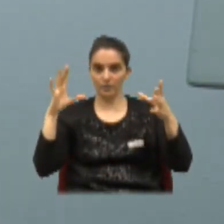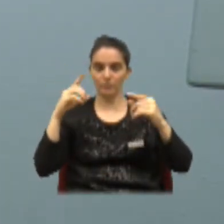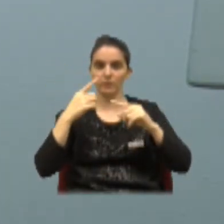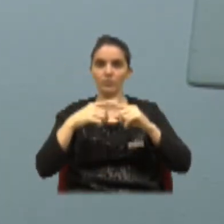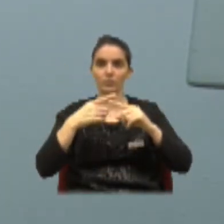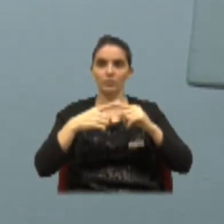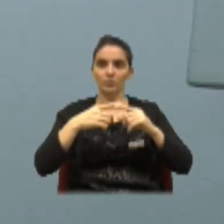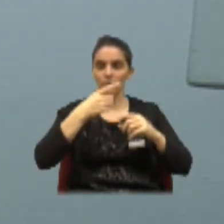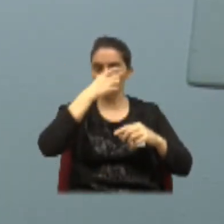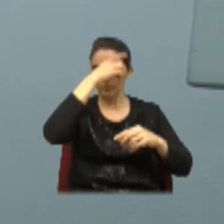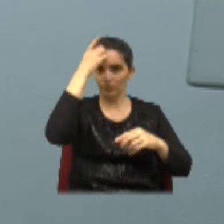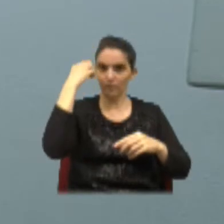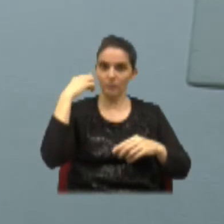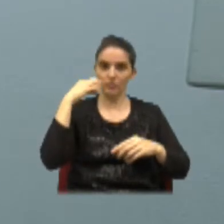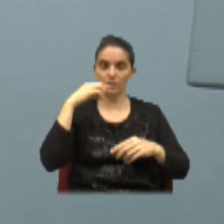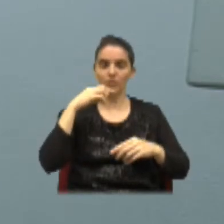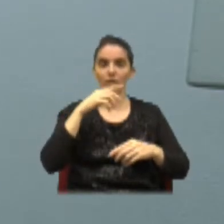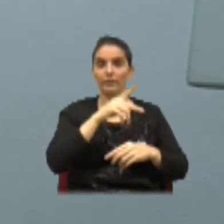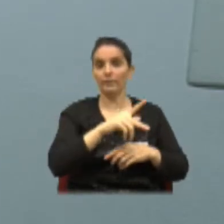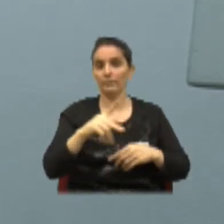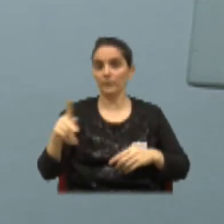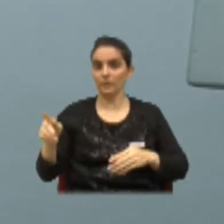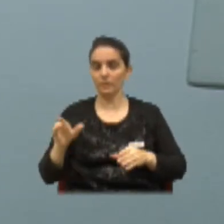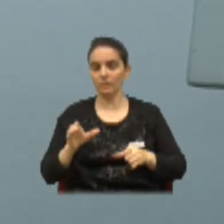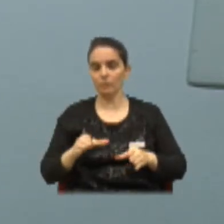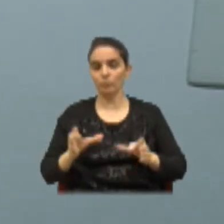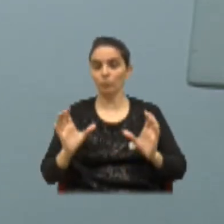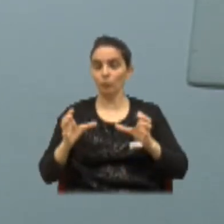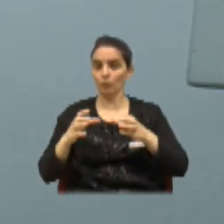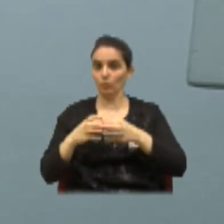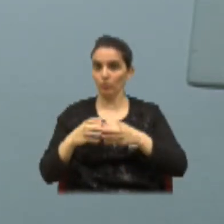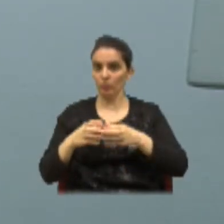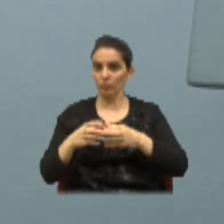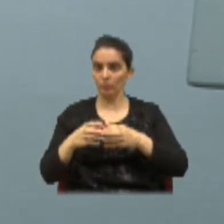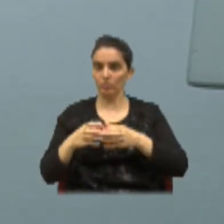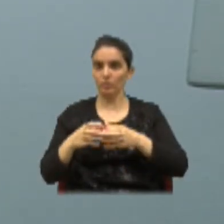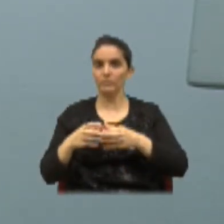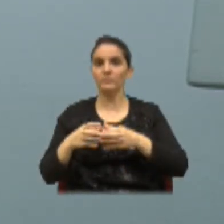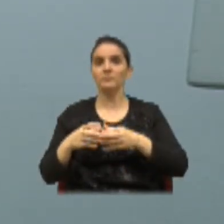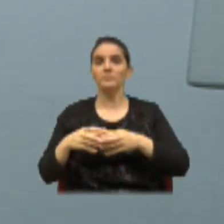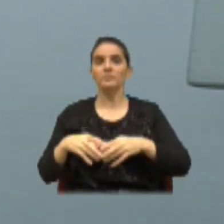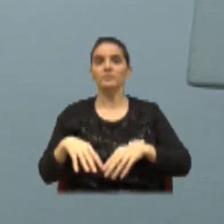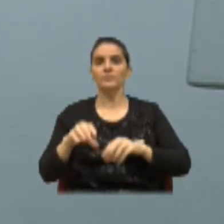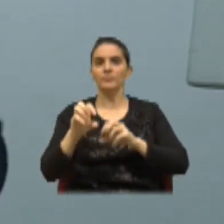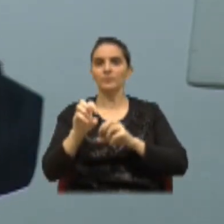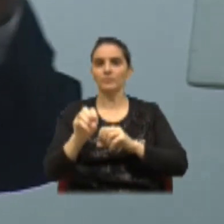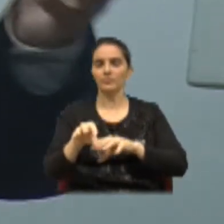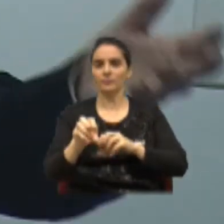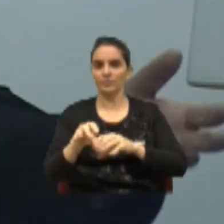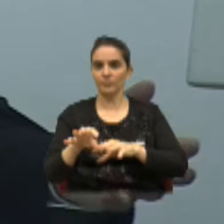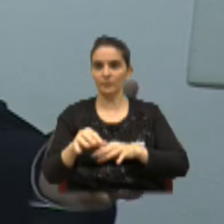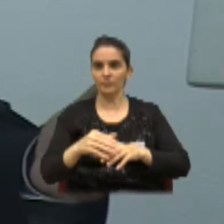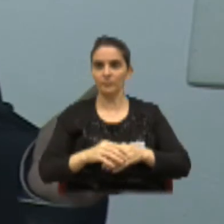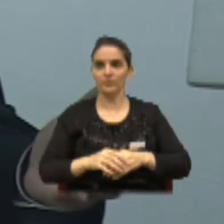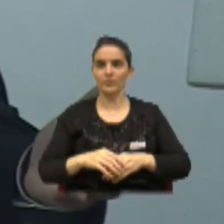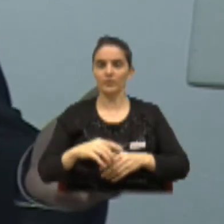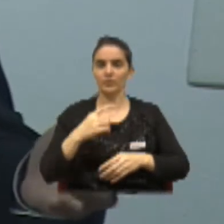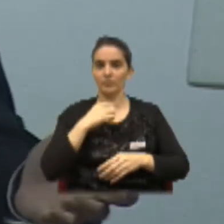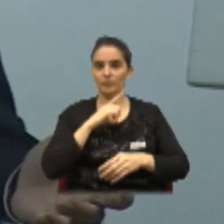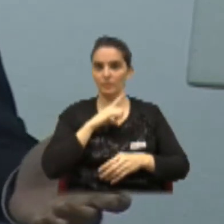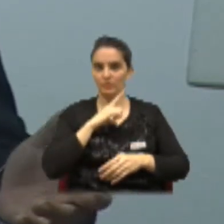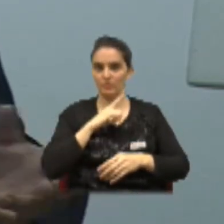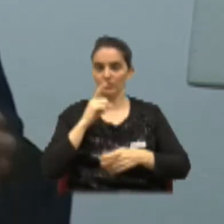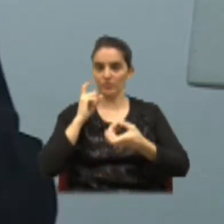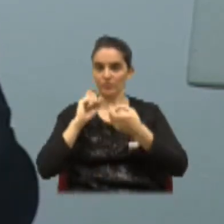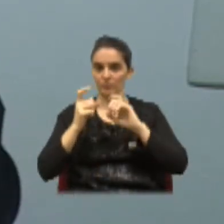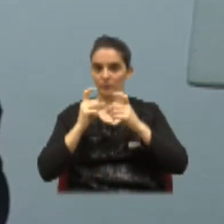de Educação, para poder, pelo menos, ouvir vocês, atender vocês. Nós temos uma reunião de quinta-feira aqui na nossa